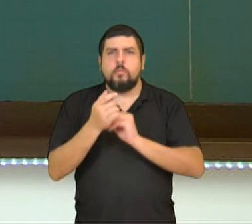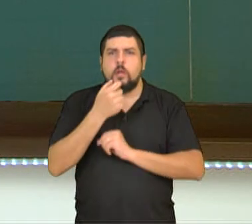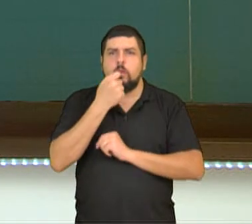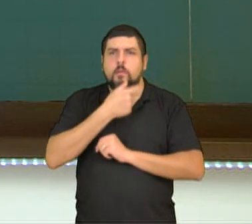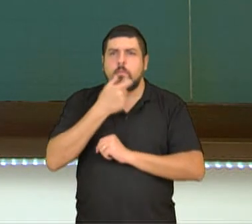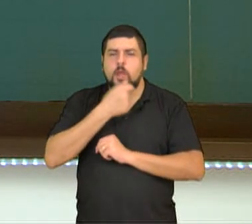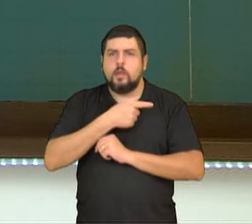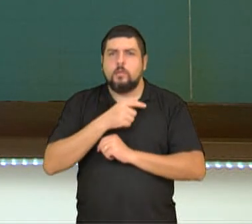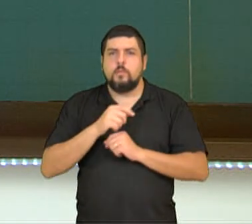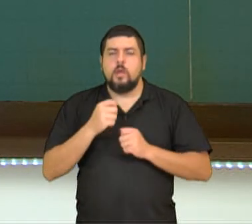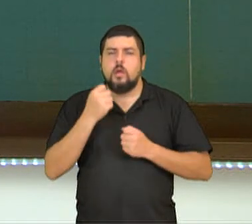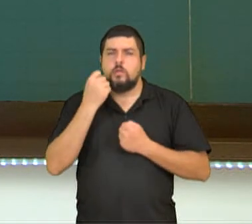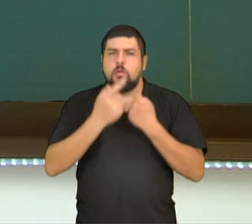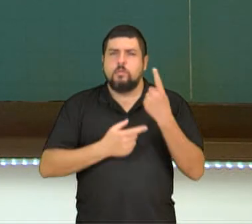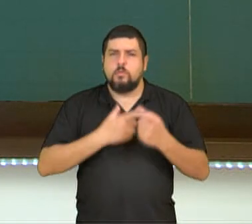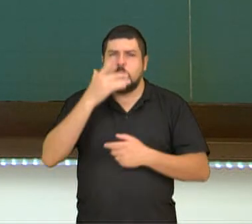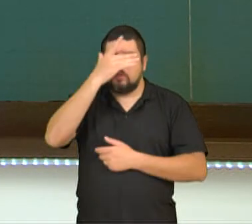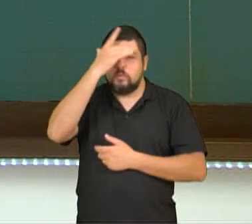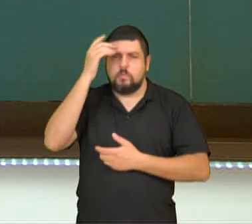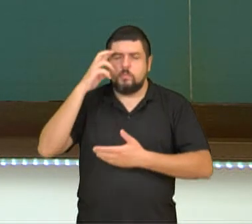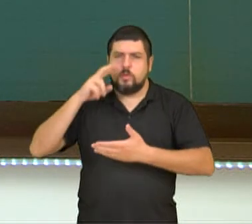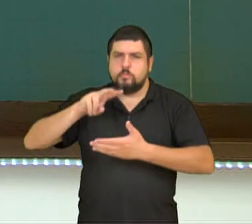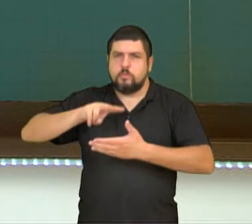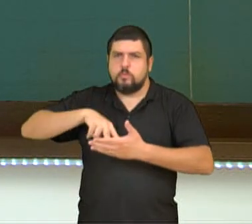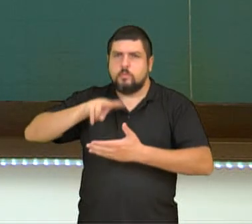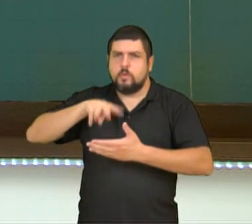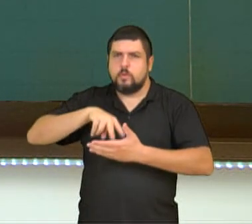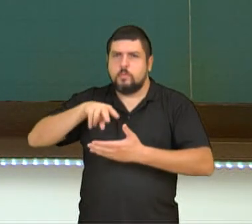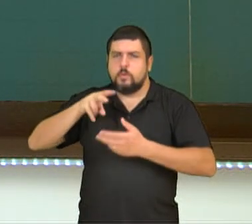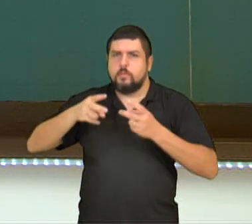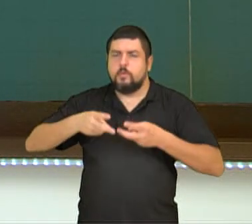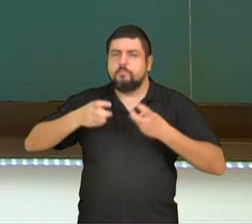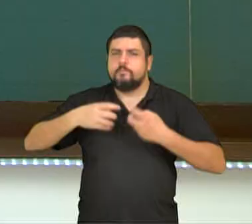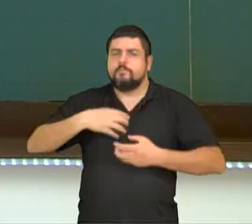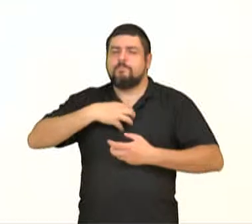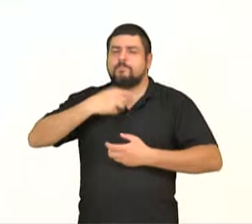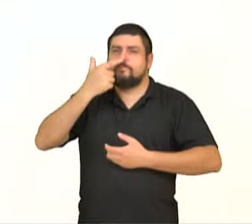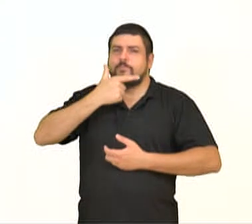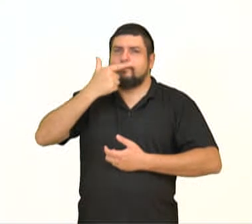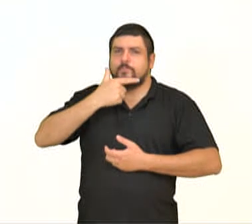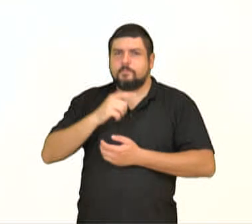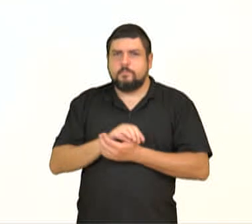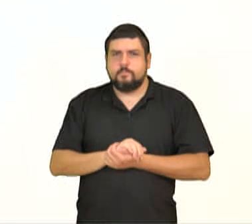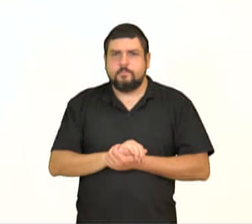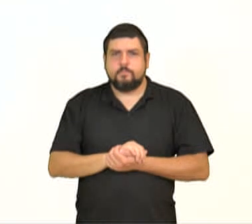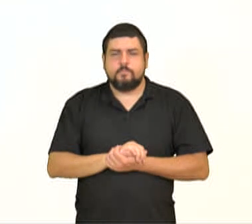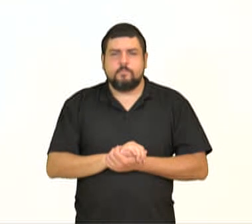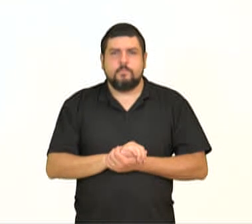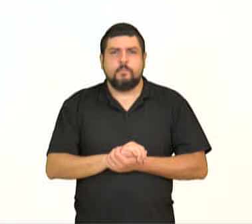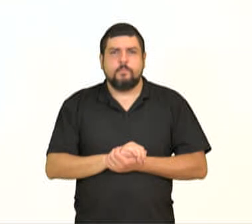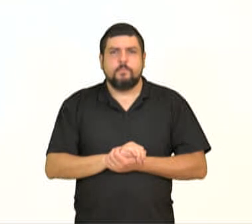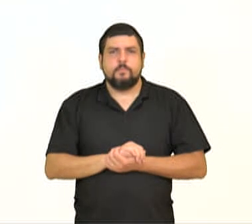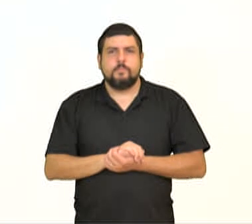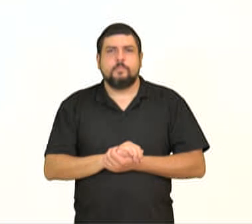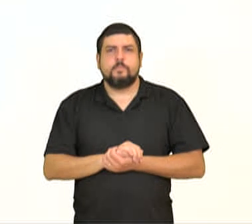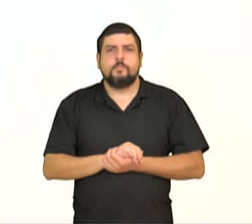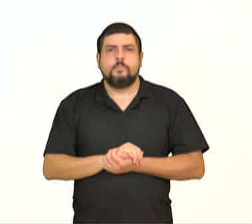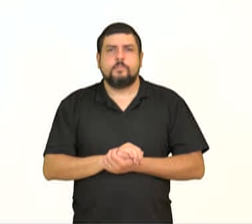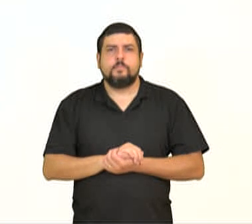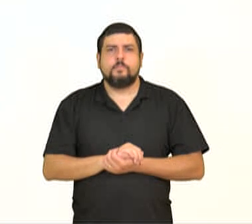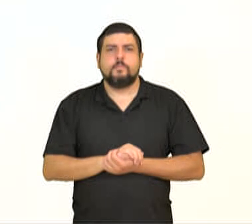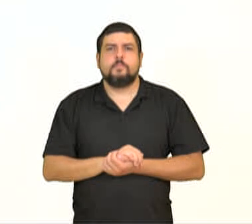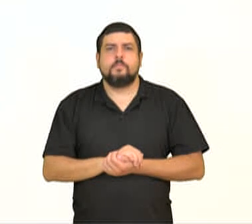riso, às vezes, das pessoas, dos leitores, dos observadores e das charges. Ok? Então, vamos começar a nossa